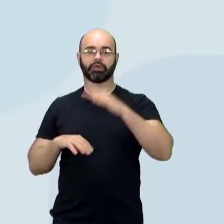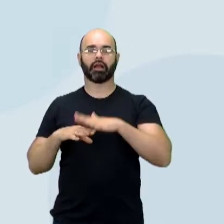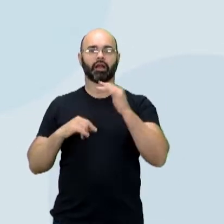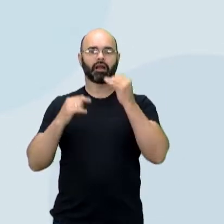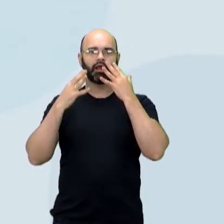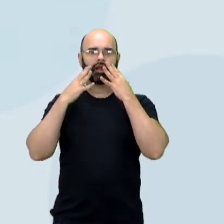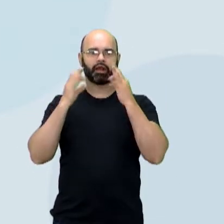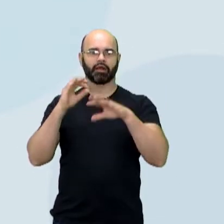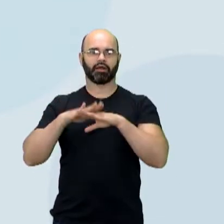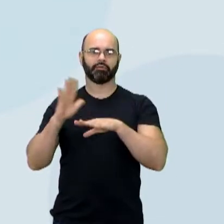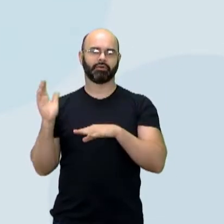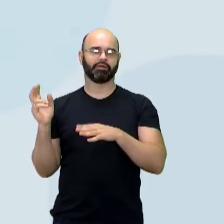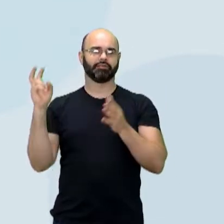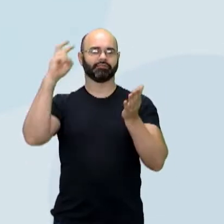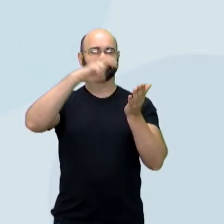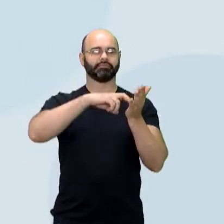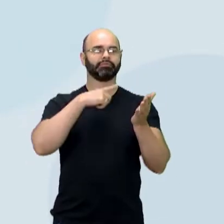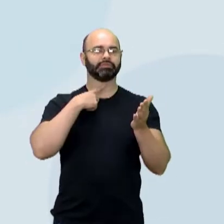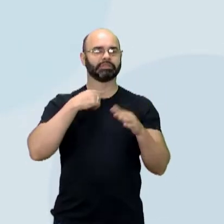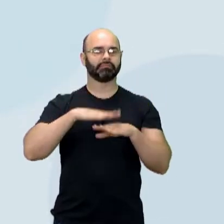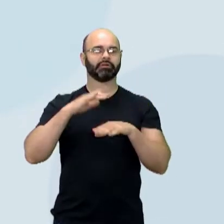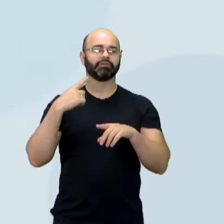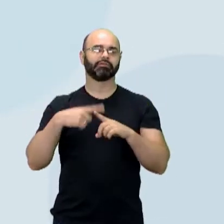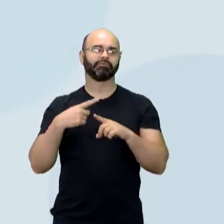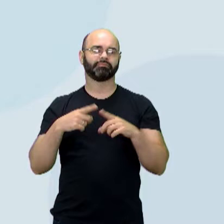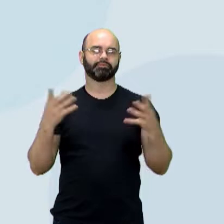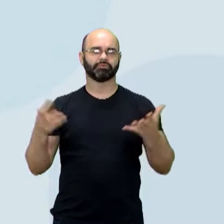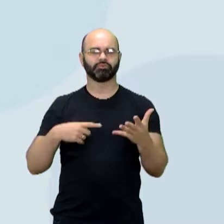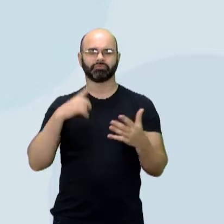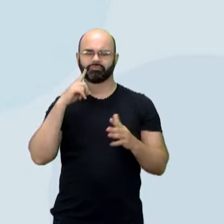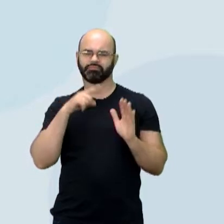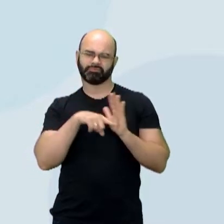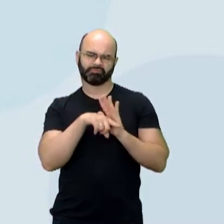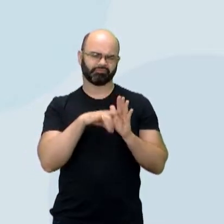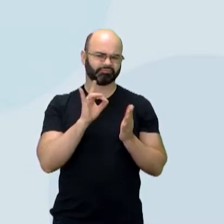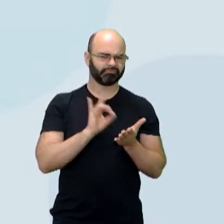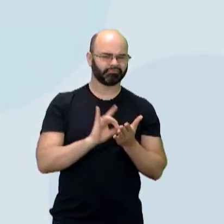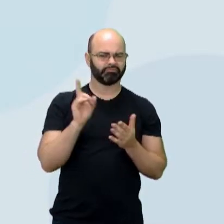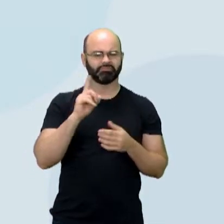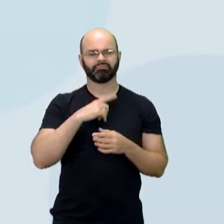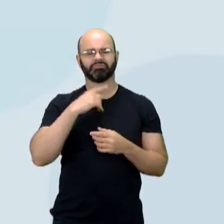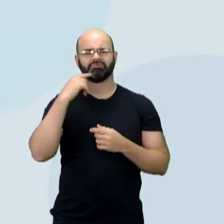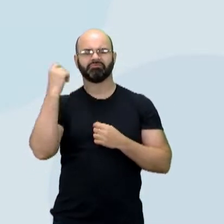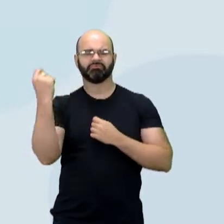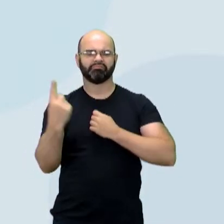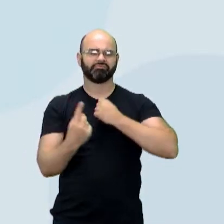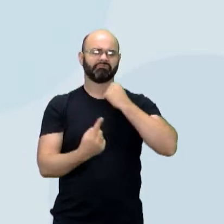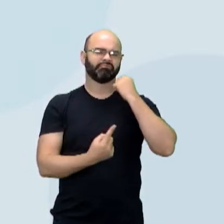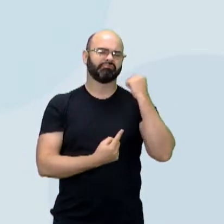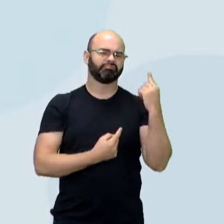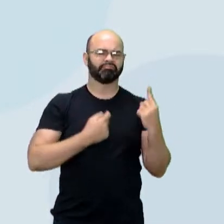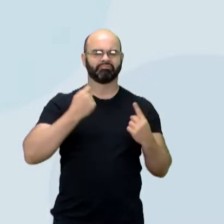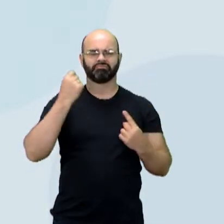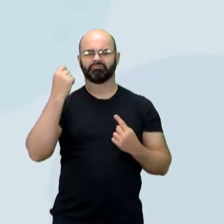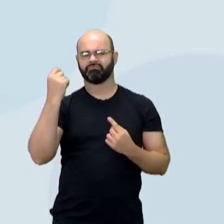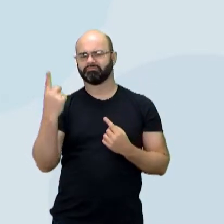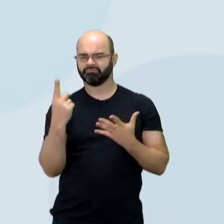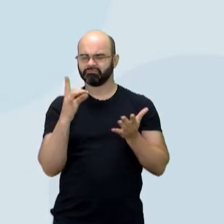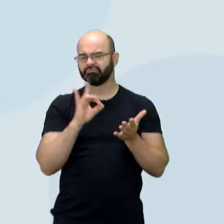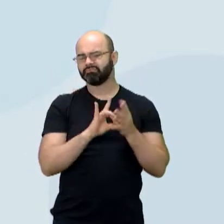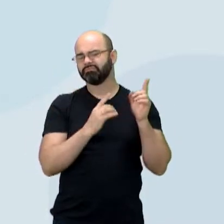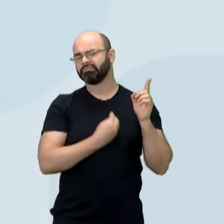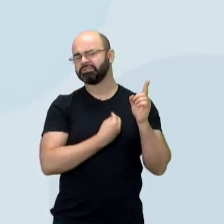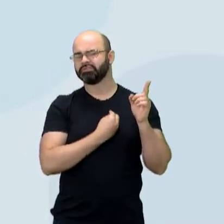mais concentrados. Até agora, só havia especulações vagas sobre as possibilidades de vida no